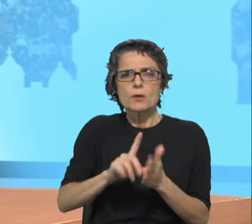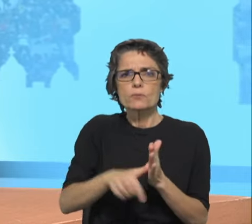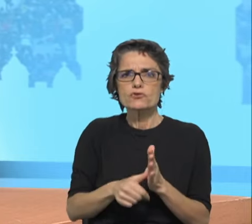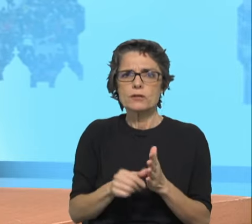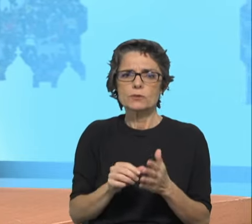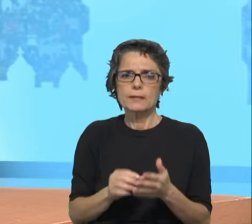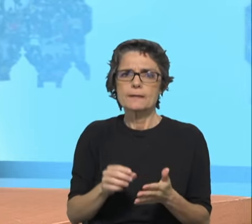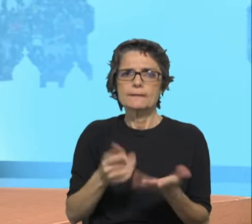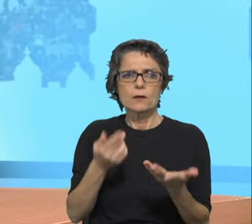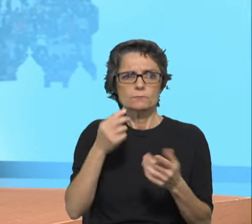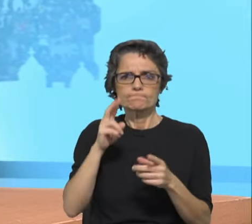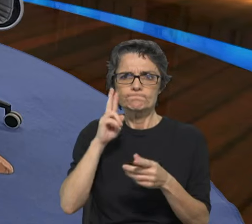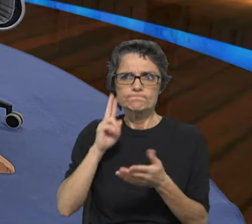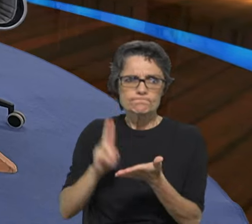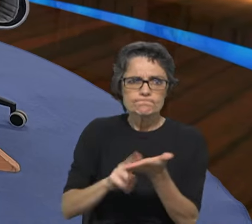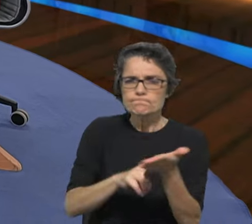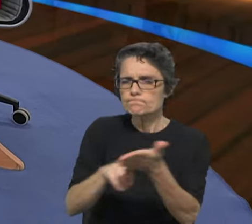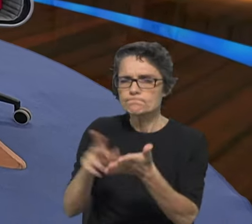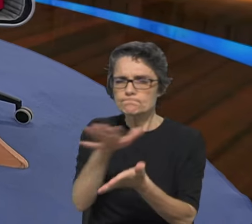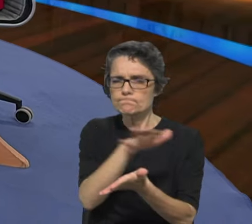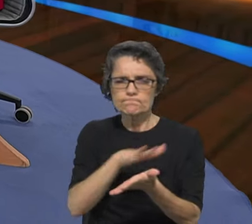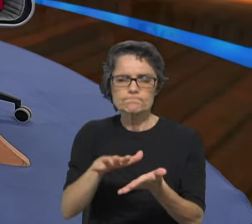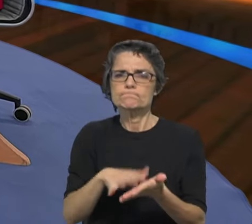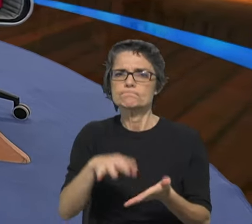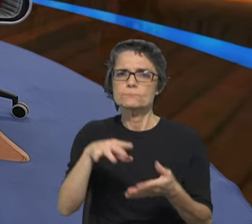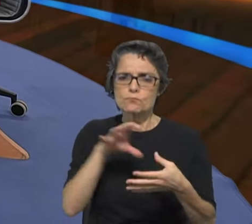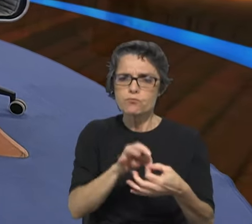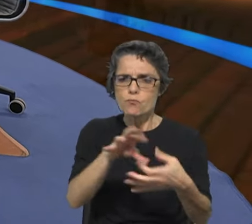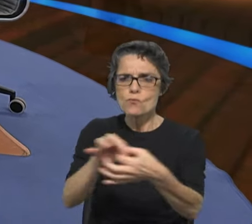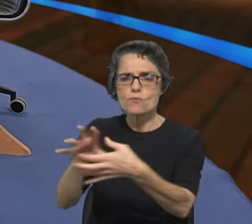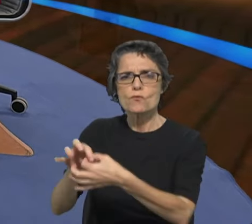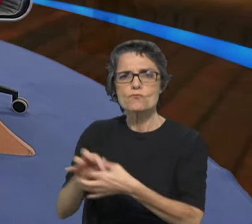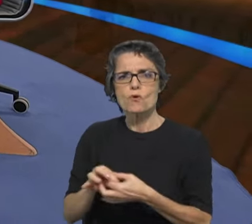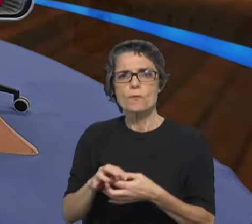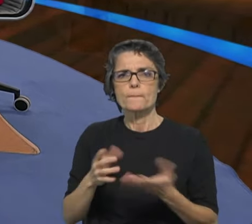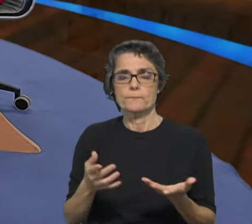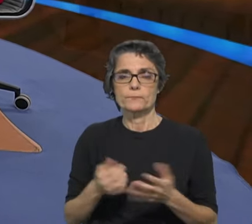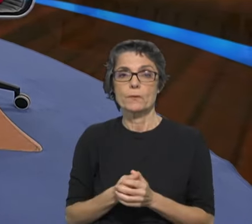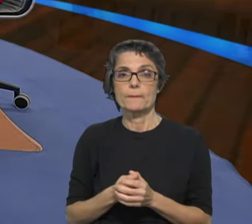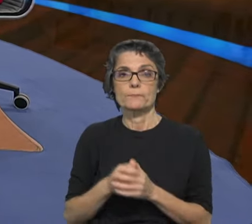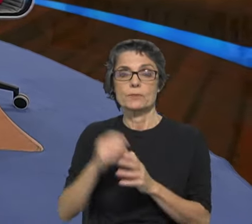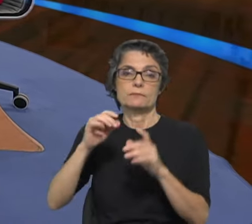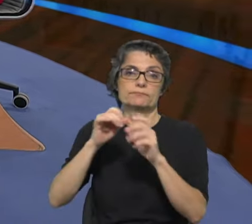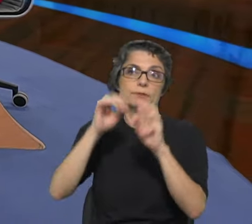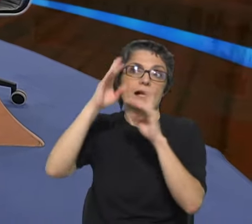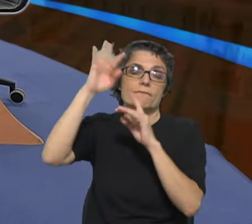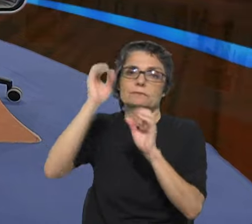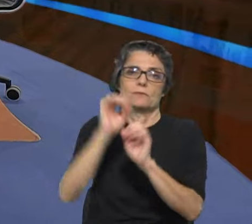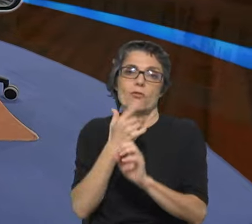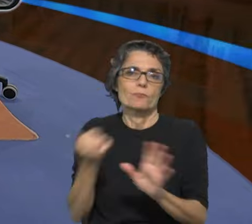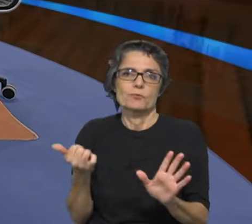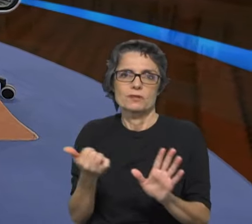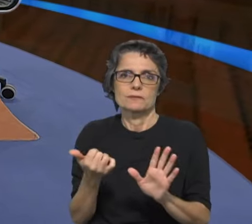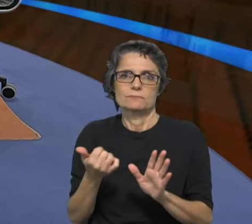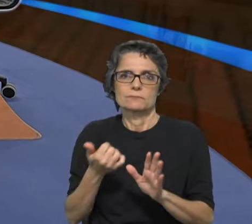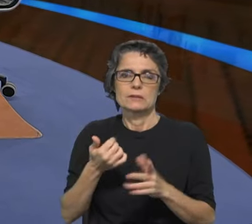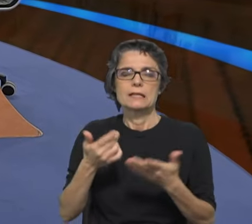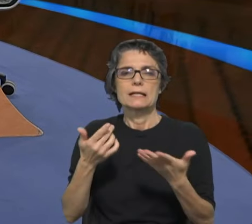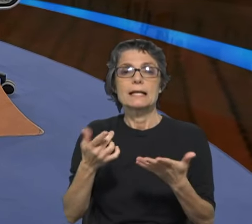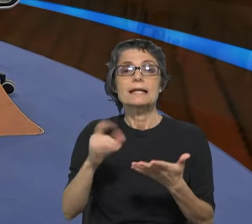vez pensando que não somos ingênuos, mas com, enfim, para usar outra conversa, outra imagem que